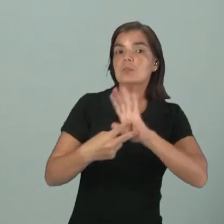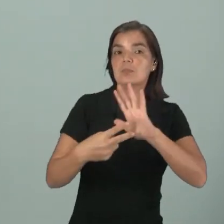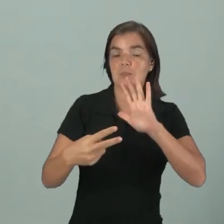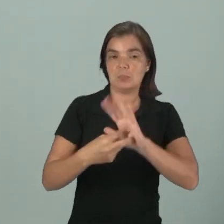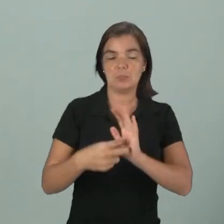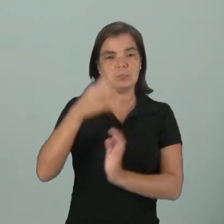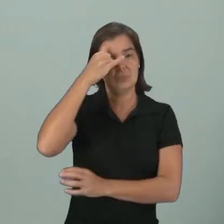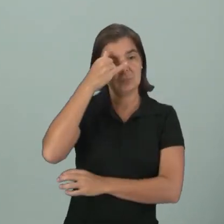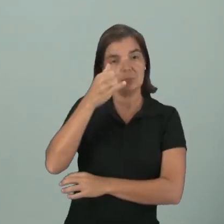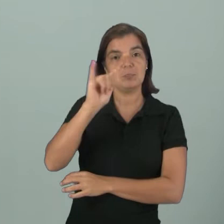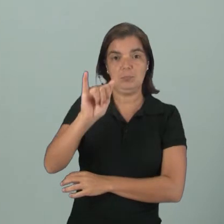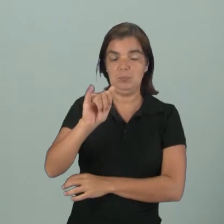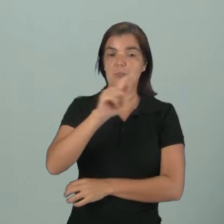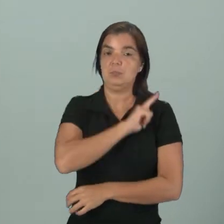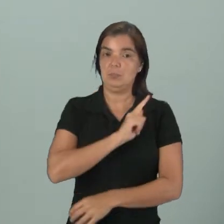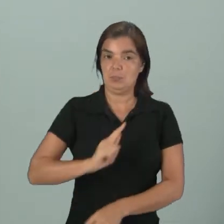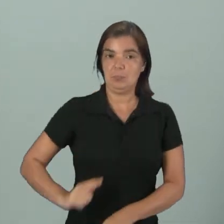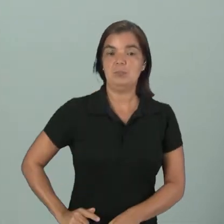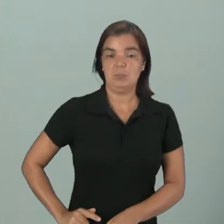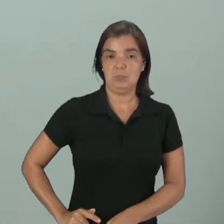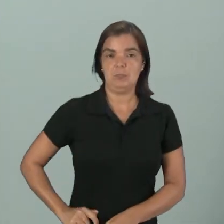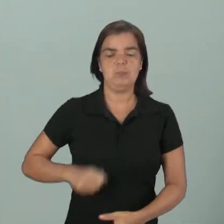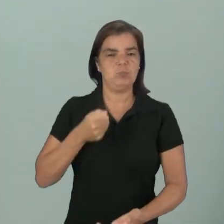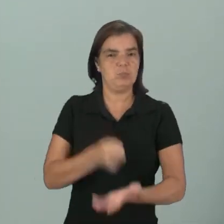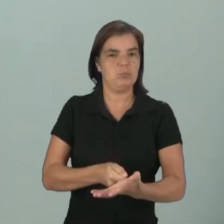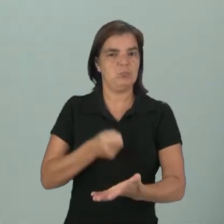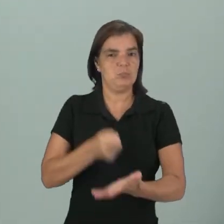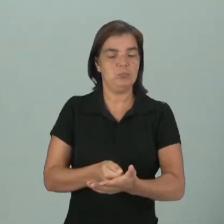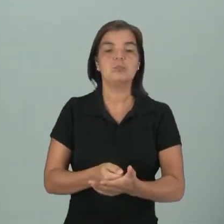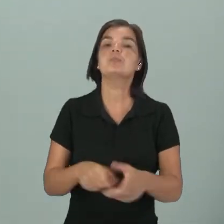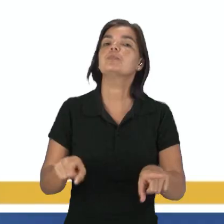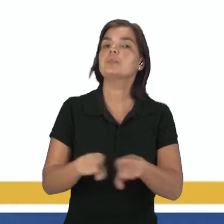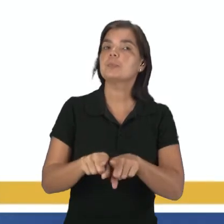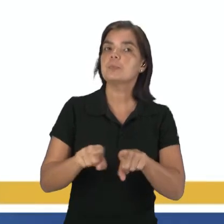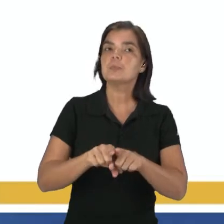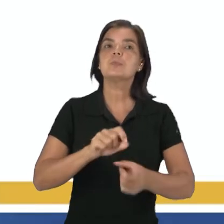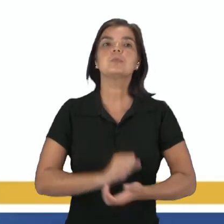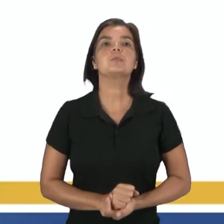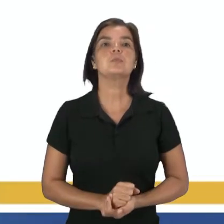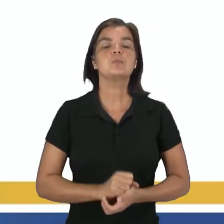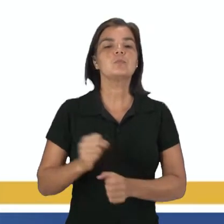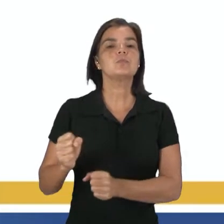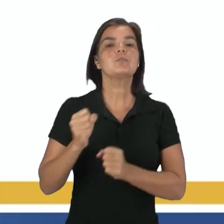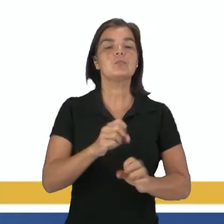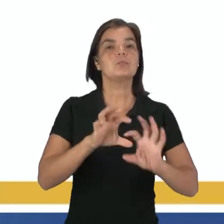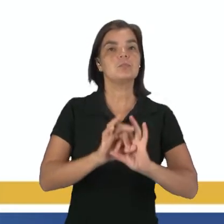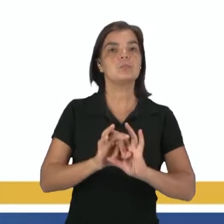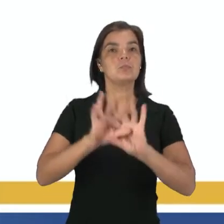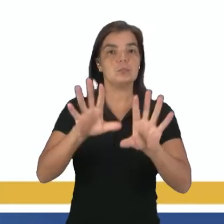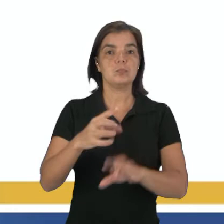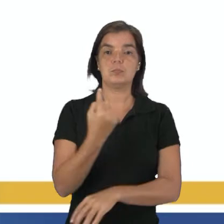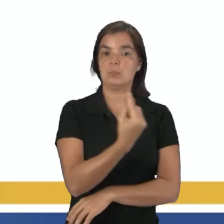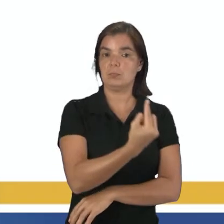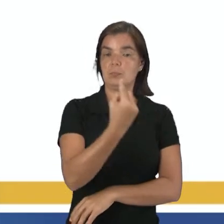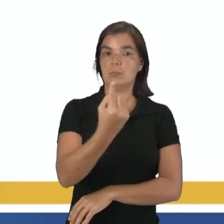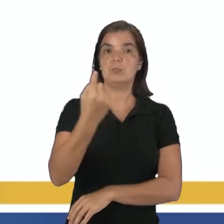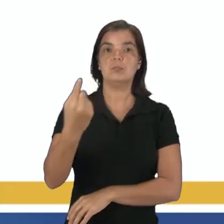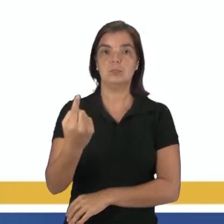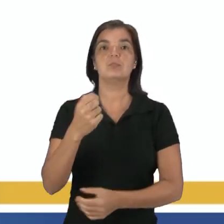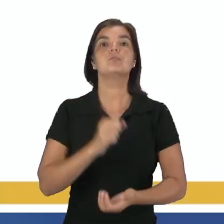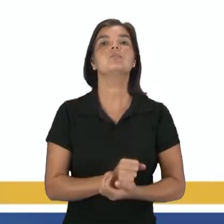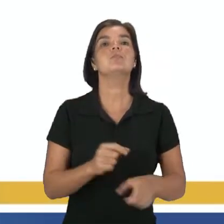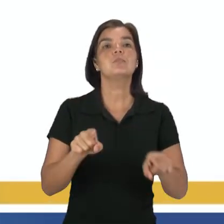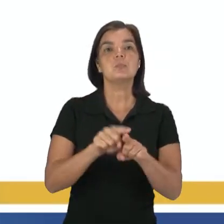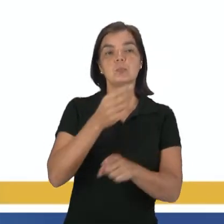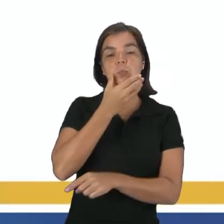de evitar governos abusivos. E, por fim, imposição das liberdades individuais,